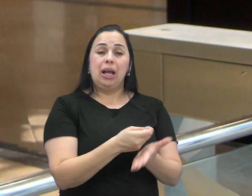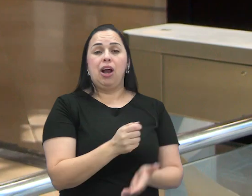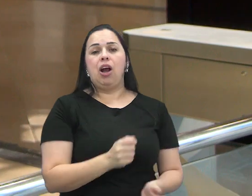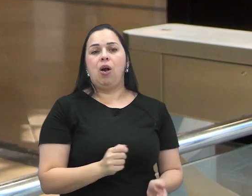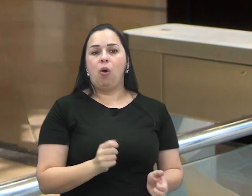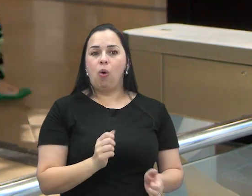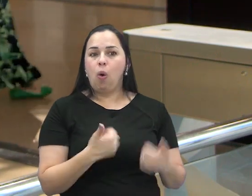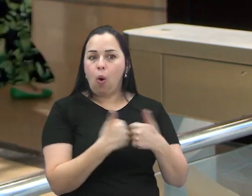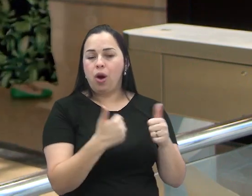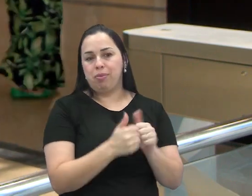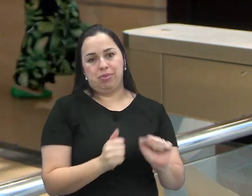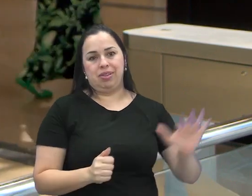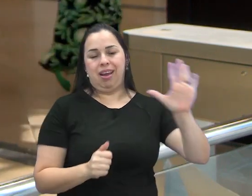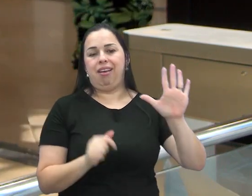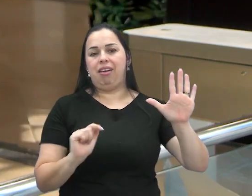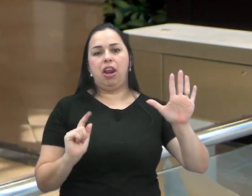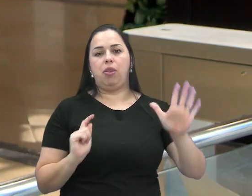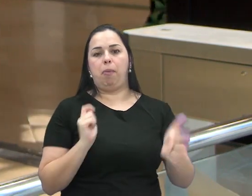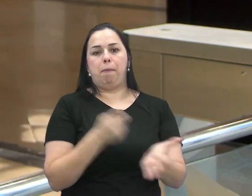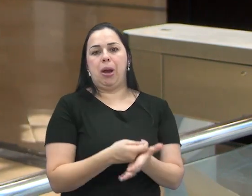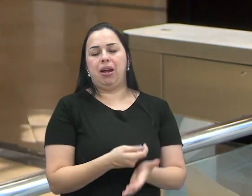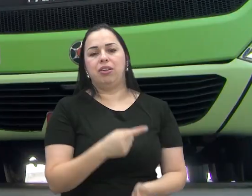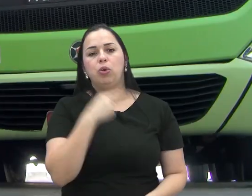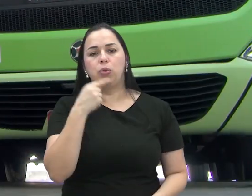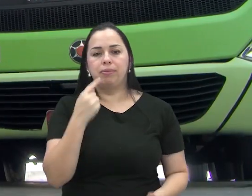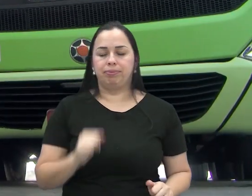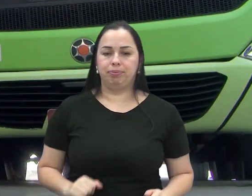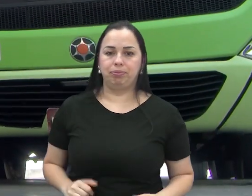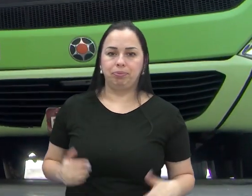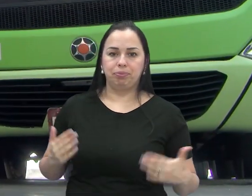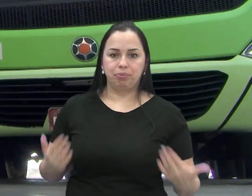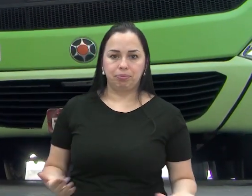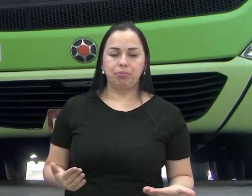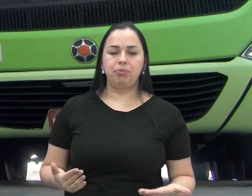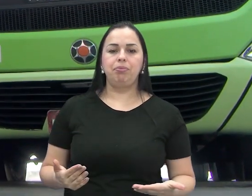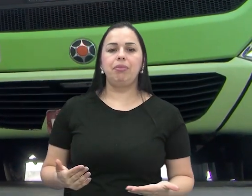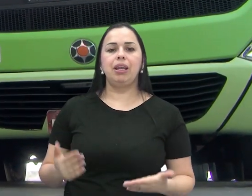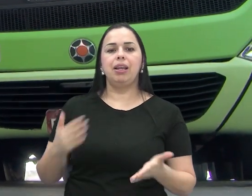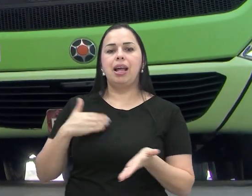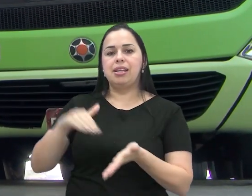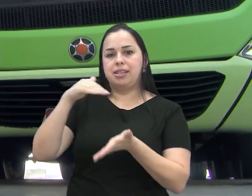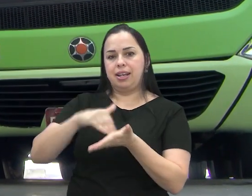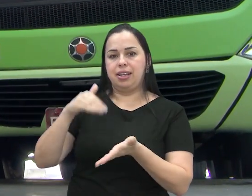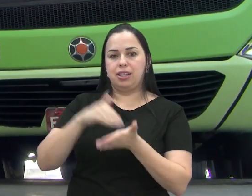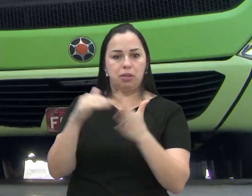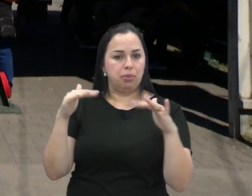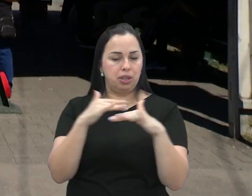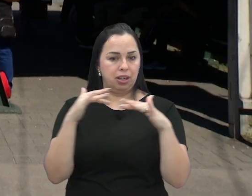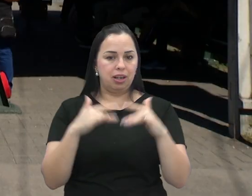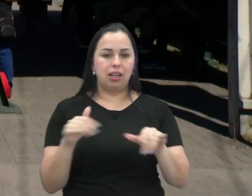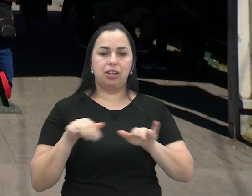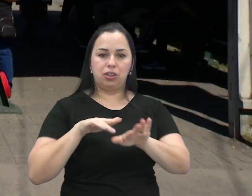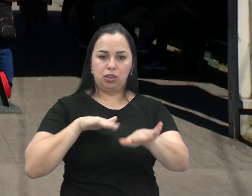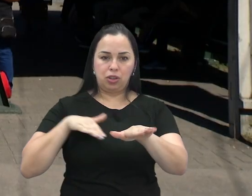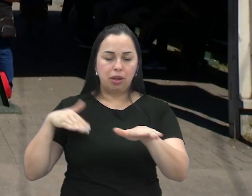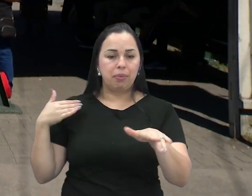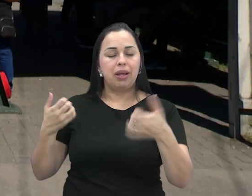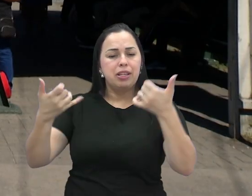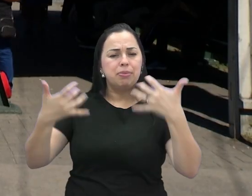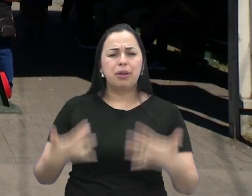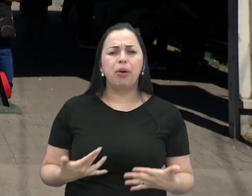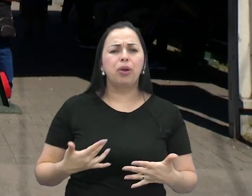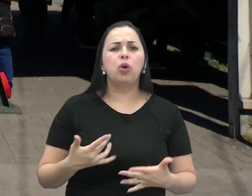mais. Então, ela vai ter que sacrificar alguma coisa, né? Em nota, a Secretaria de Mobilidade Urbana da cidade destacou que o